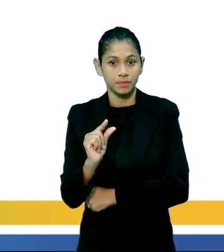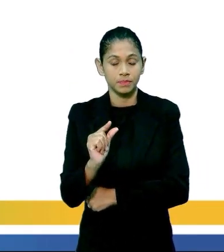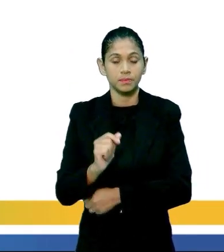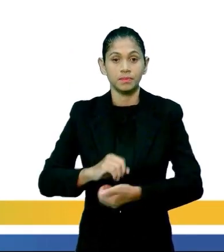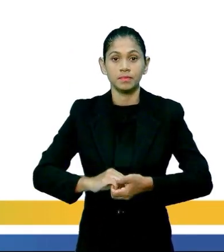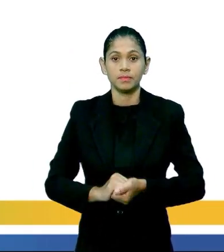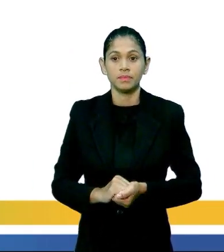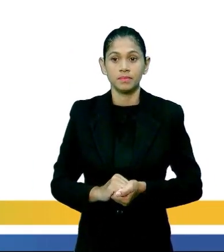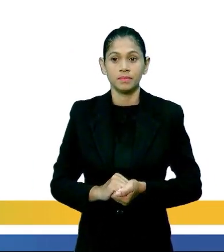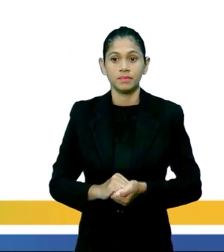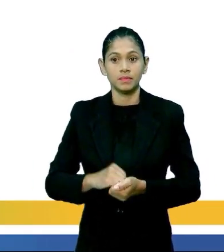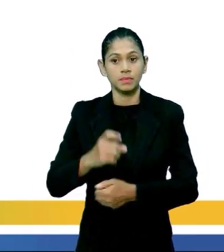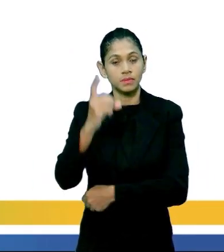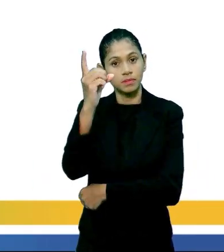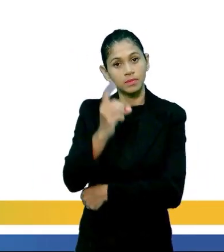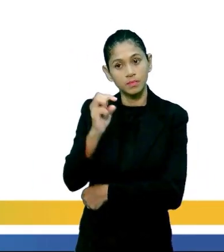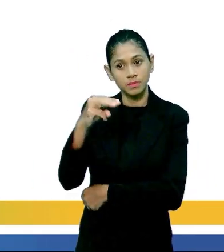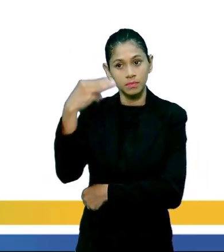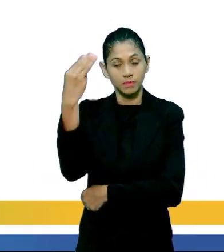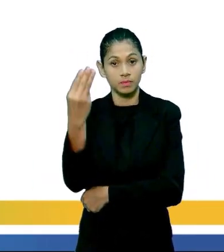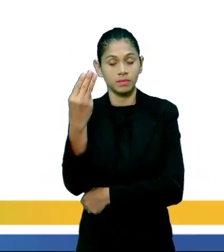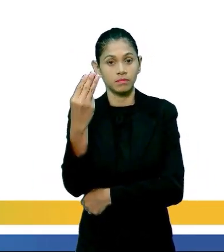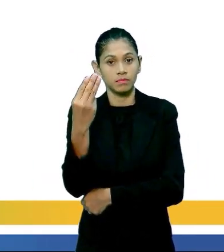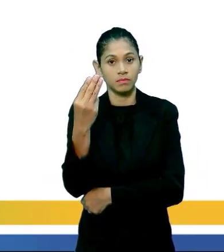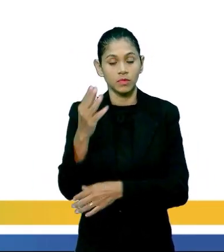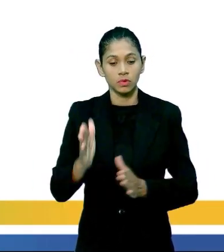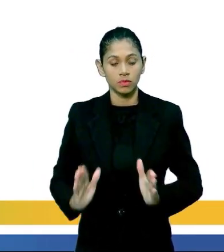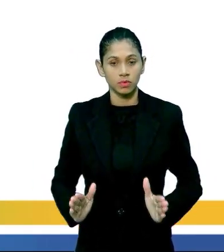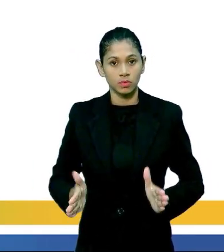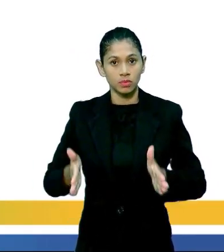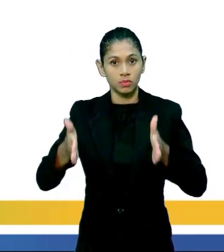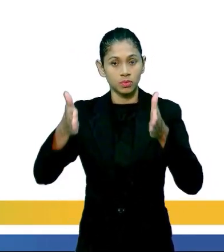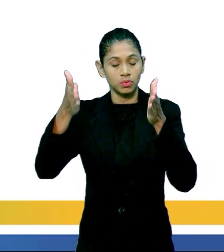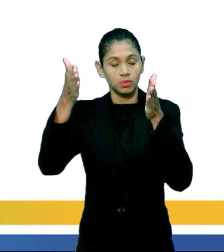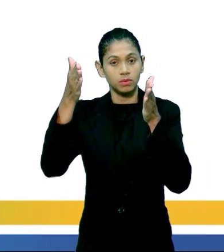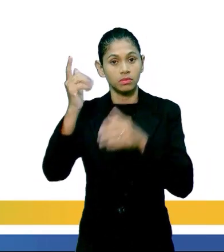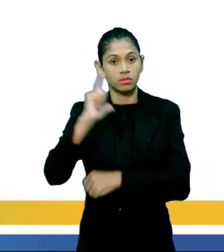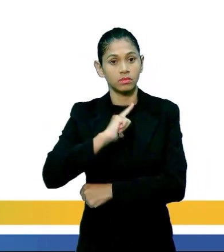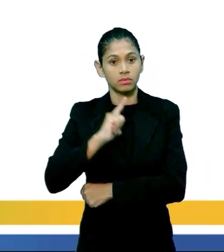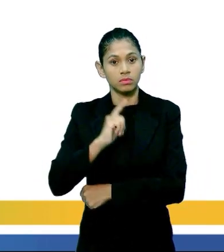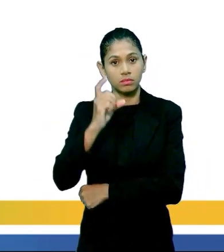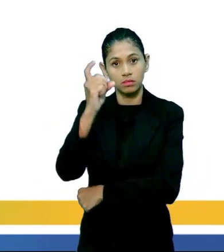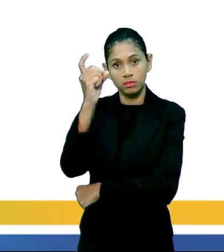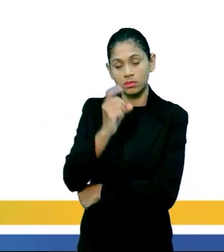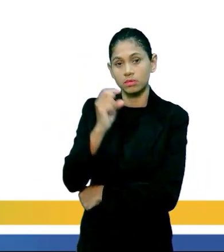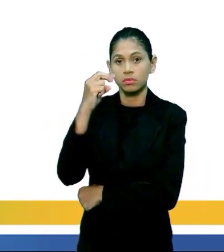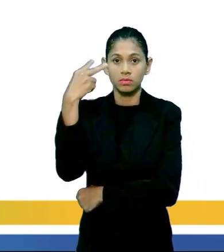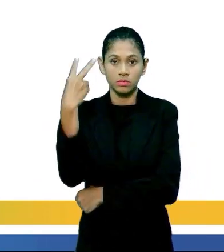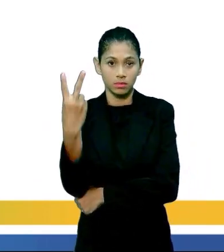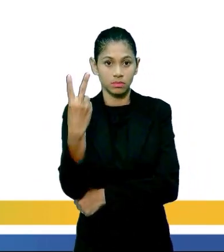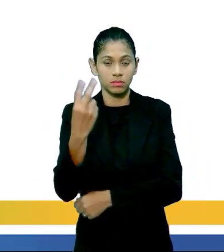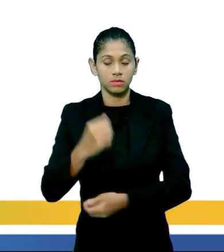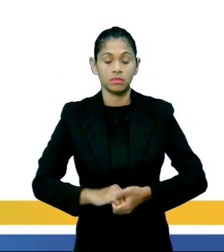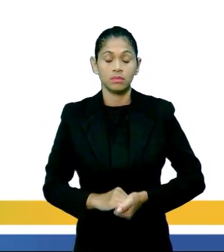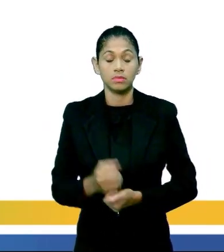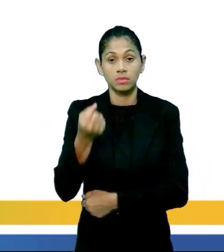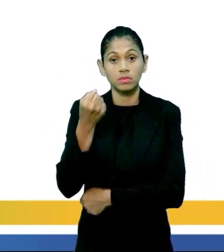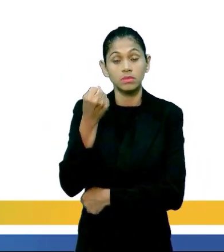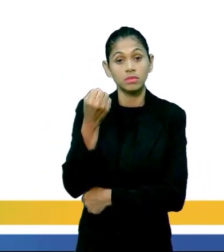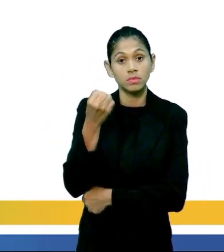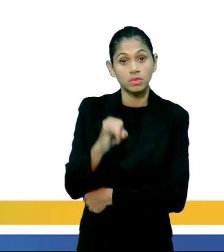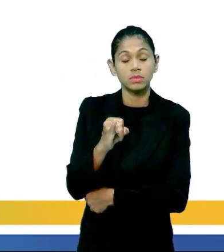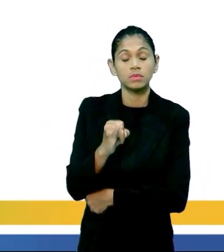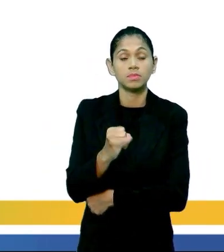ao cubo e uma das suas paredes tem área x quadrado. Vamos calcular. Se o primeiro funcionário